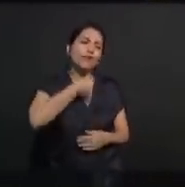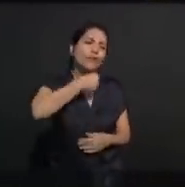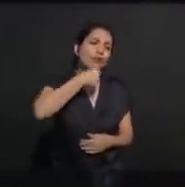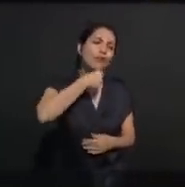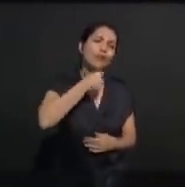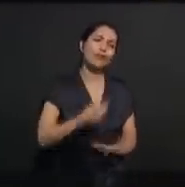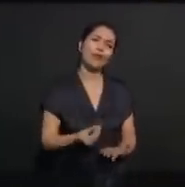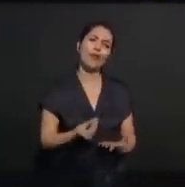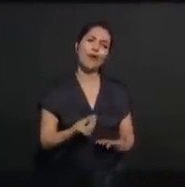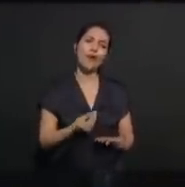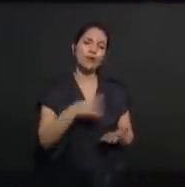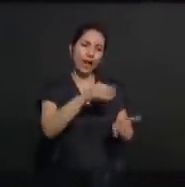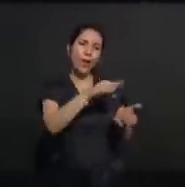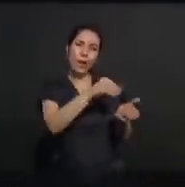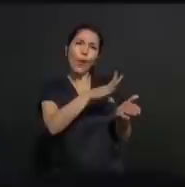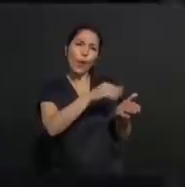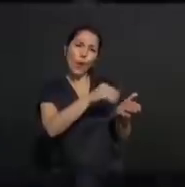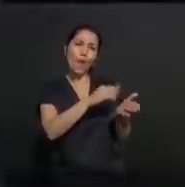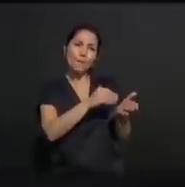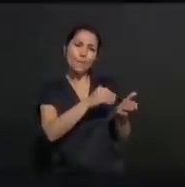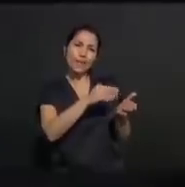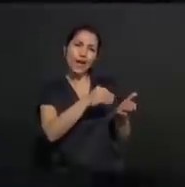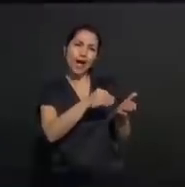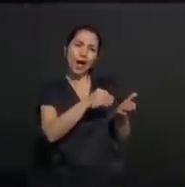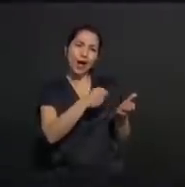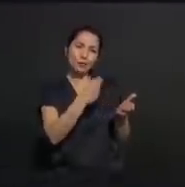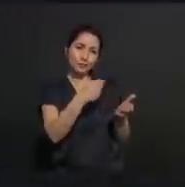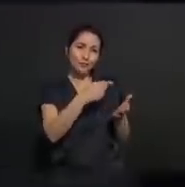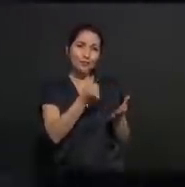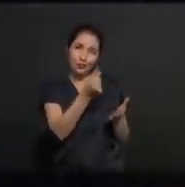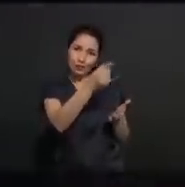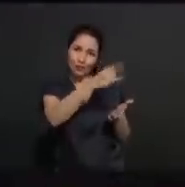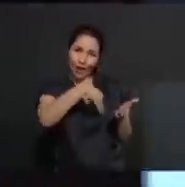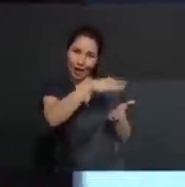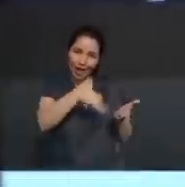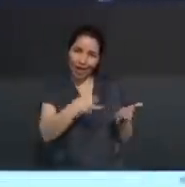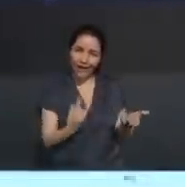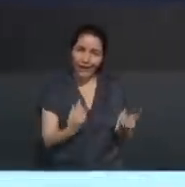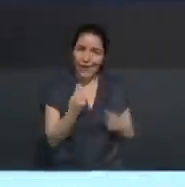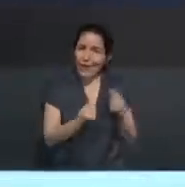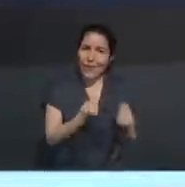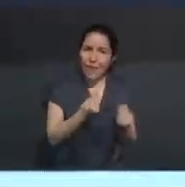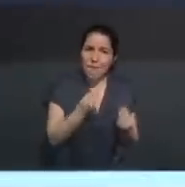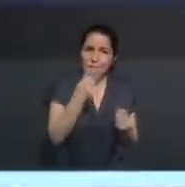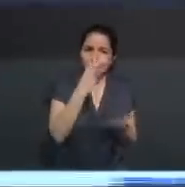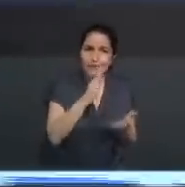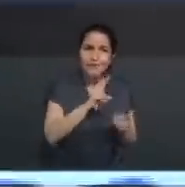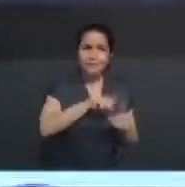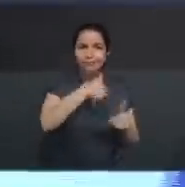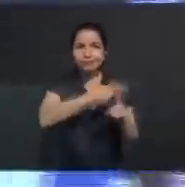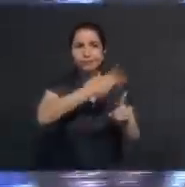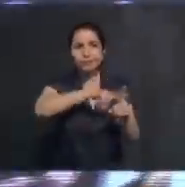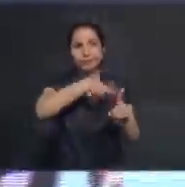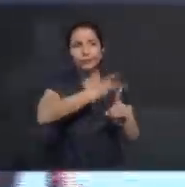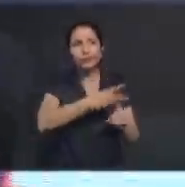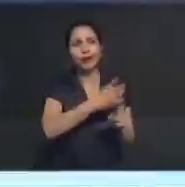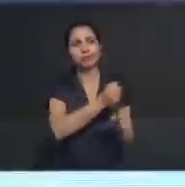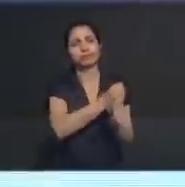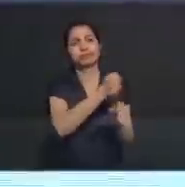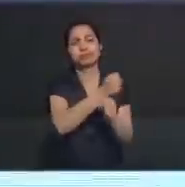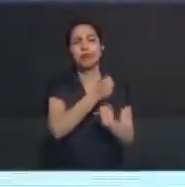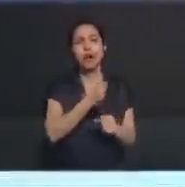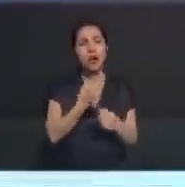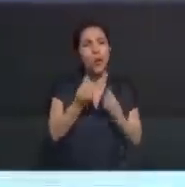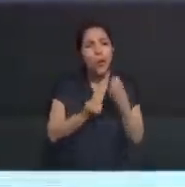de dinheiro, vó? Para de fazer isso. A senhora, como que a senhora tem dinheiro para ajudar um filho da senhora que